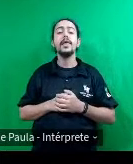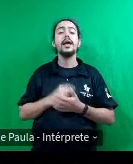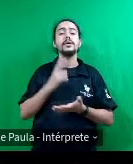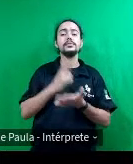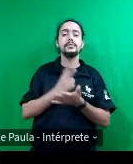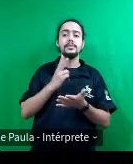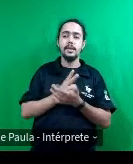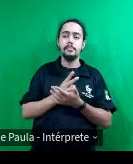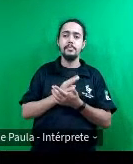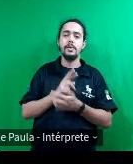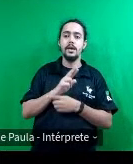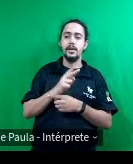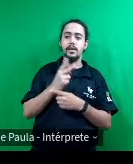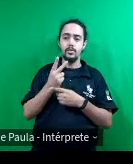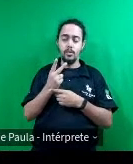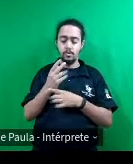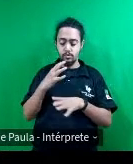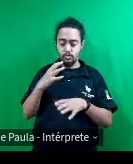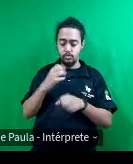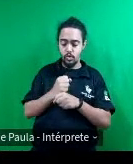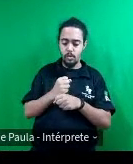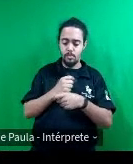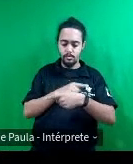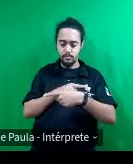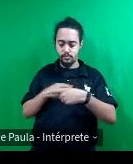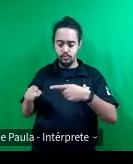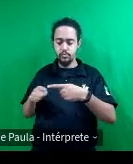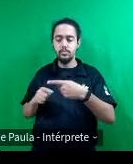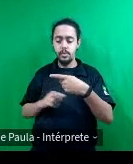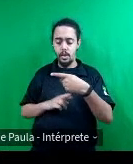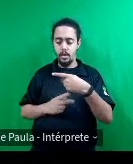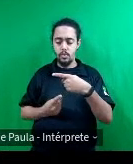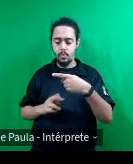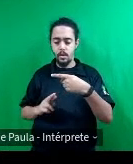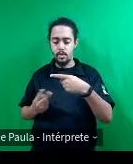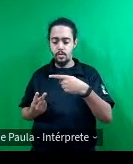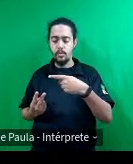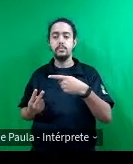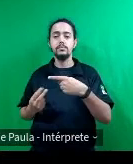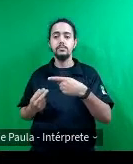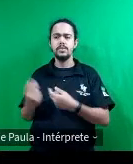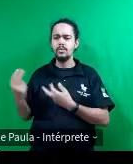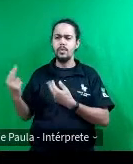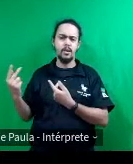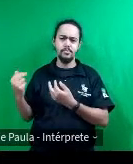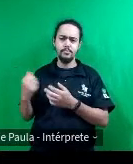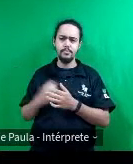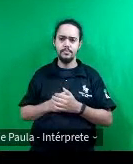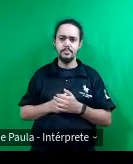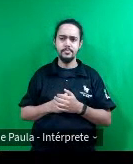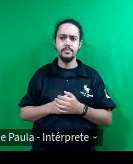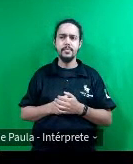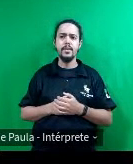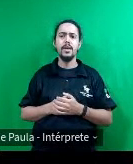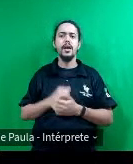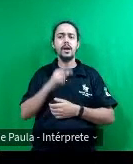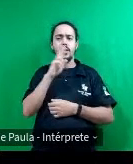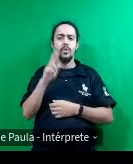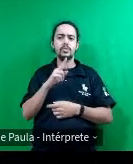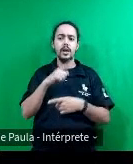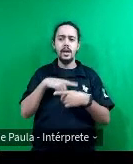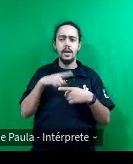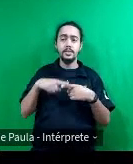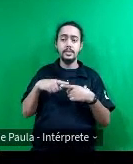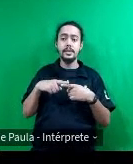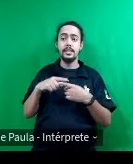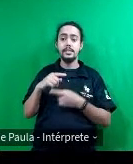pela soma dos dois, vezes a corrente ampere da fonte. Mesma coisa no I2. Ok? Frisei aqui, ó, resistência do ramo